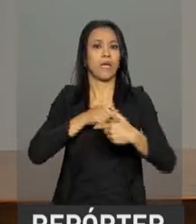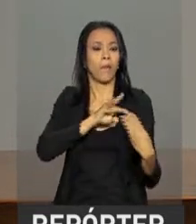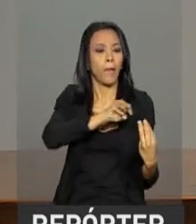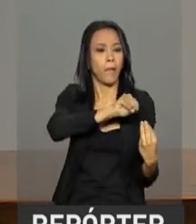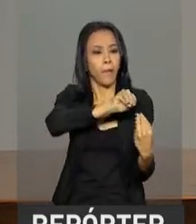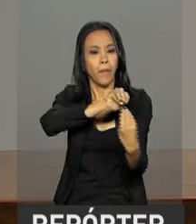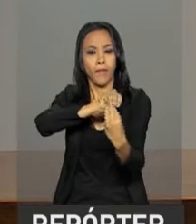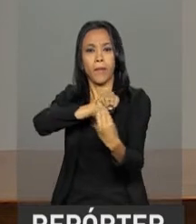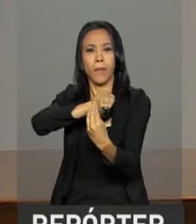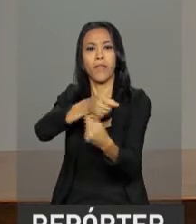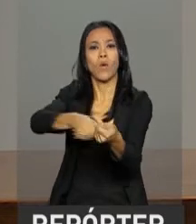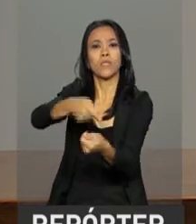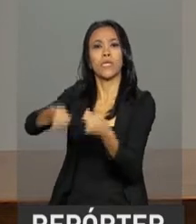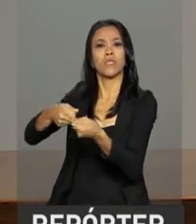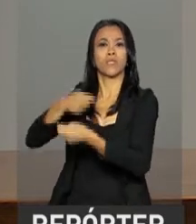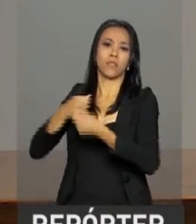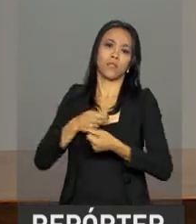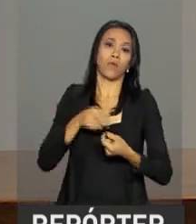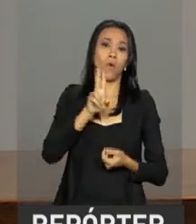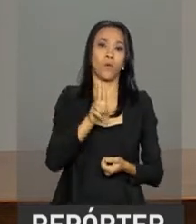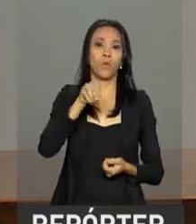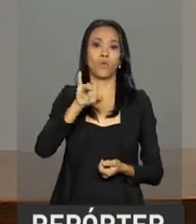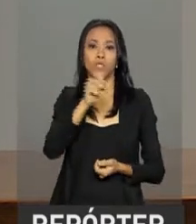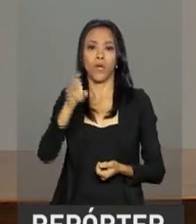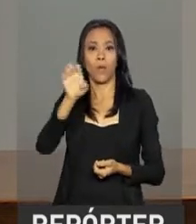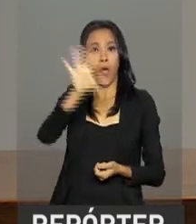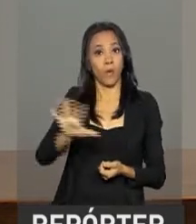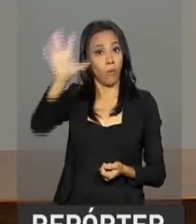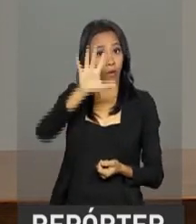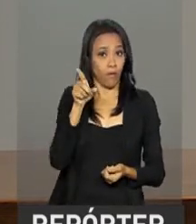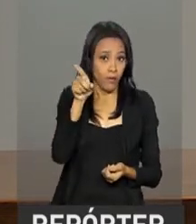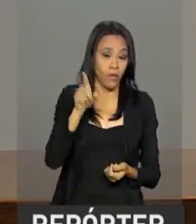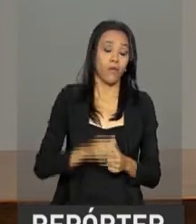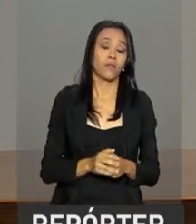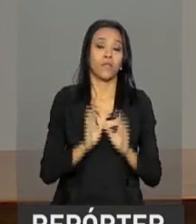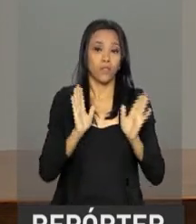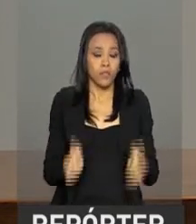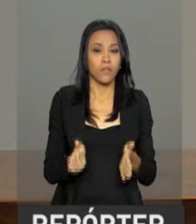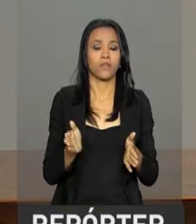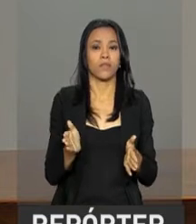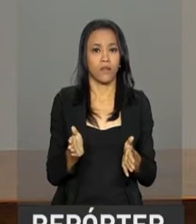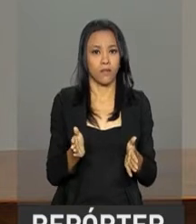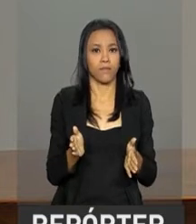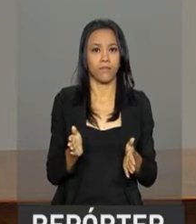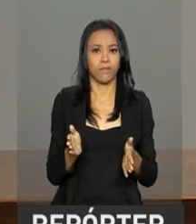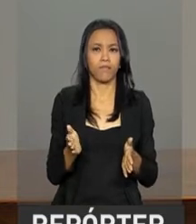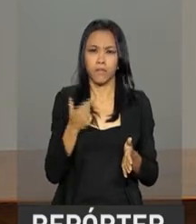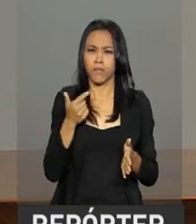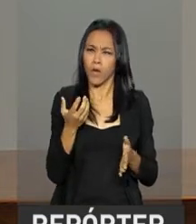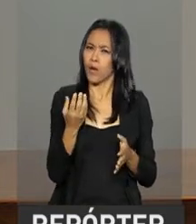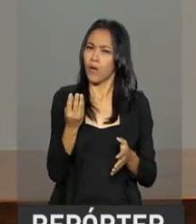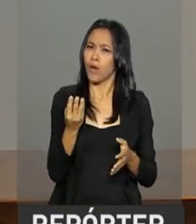connor o pec são os que mais do que falar mais gordurosas que já havíamos de kits durante muito tempo